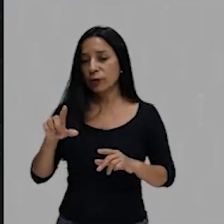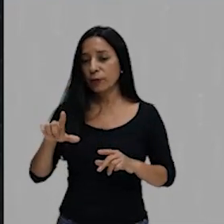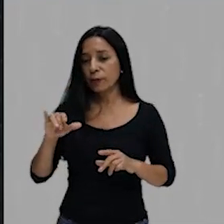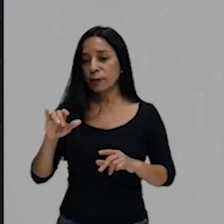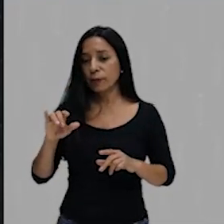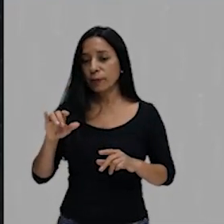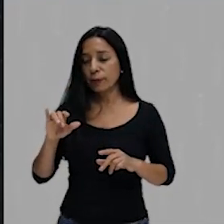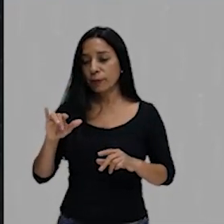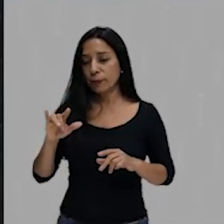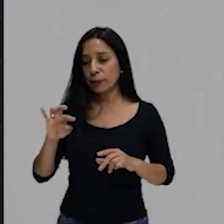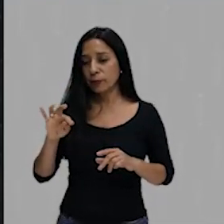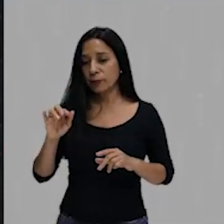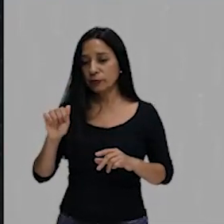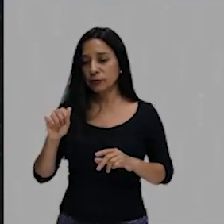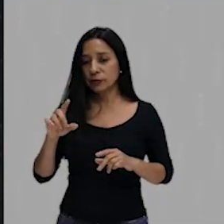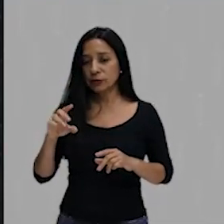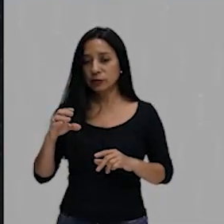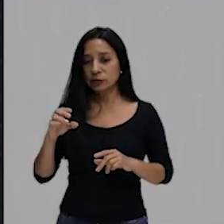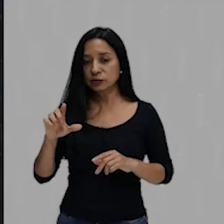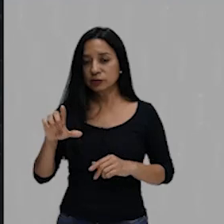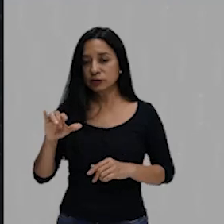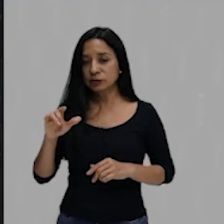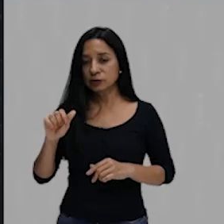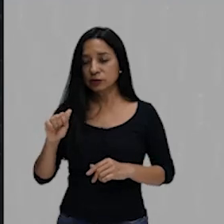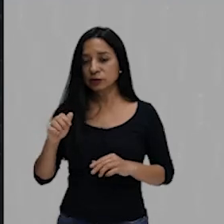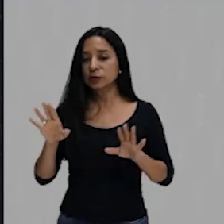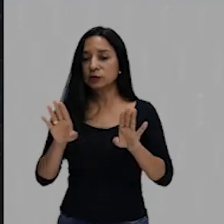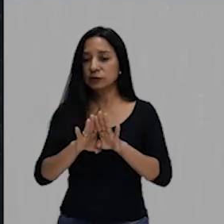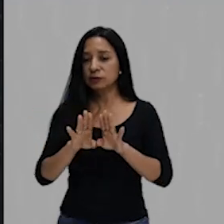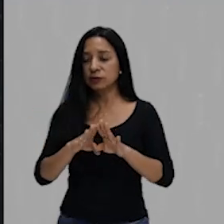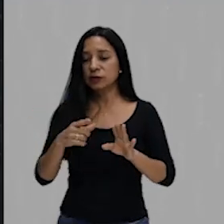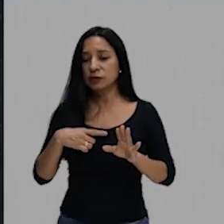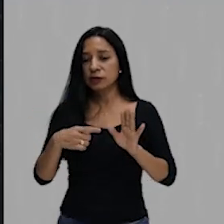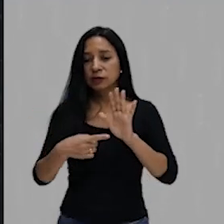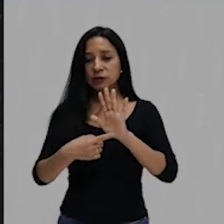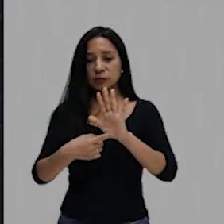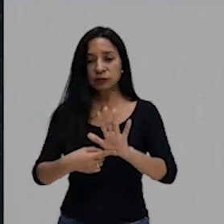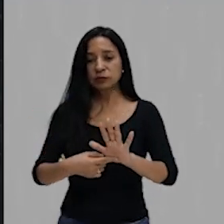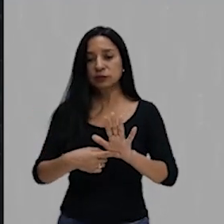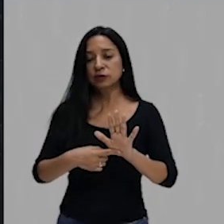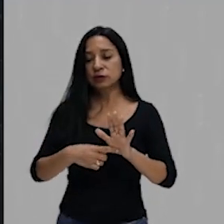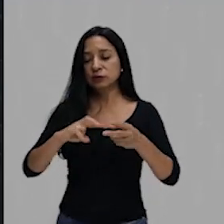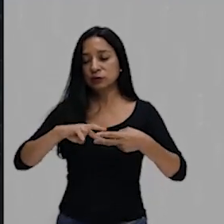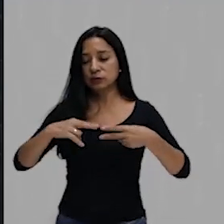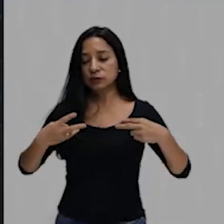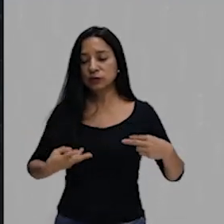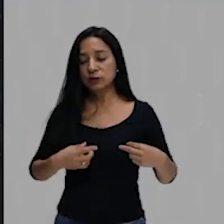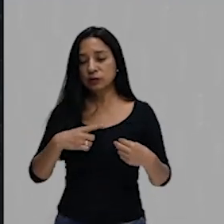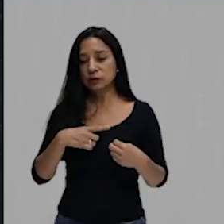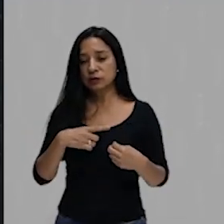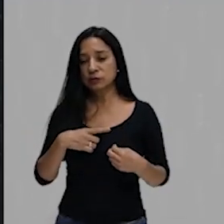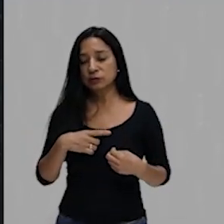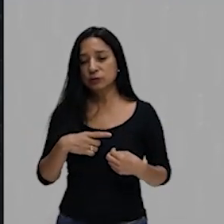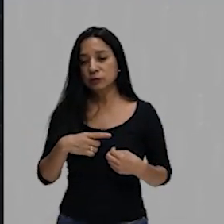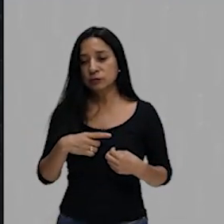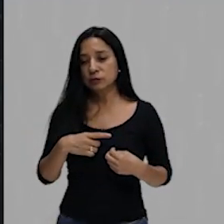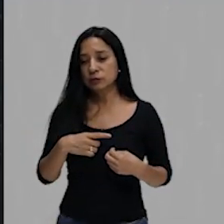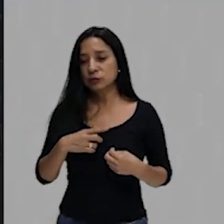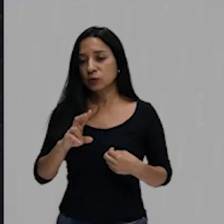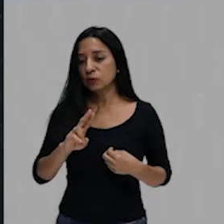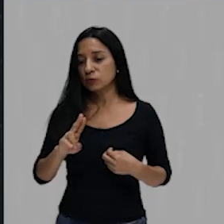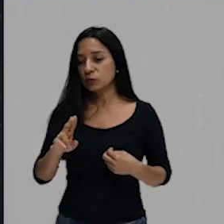tenho também a expressividade gênica ocorrendo nessa característica que a gente chama